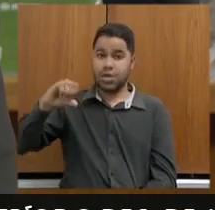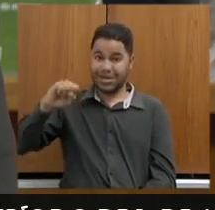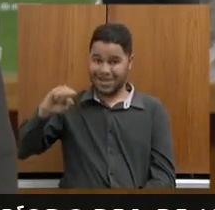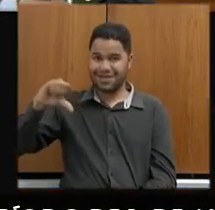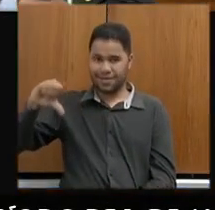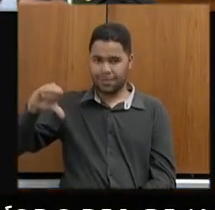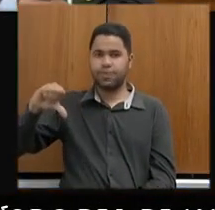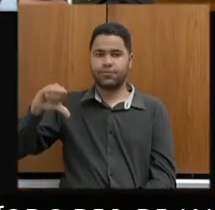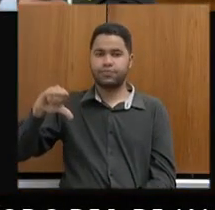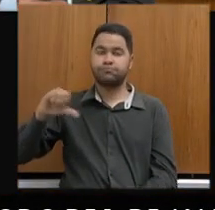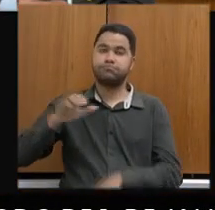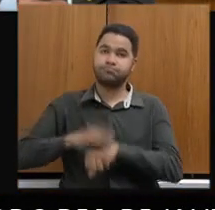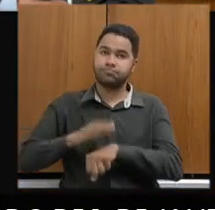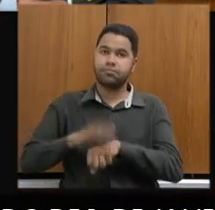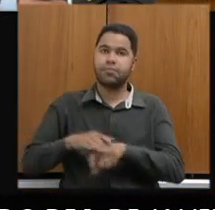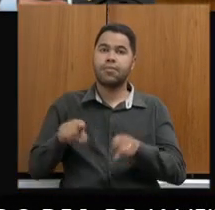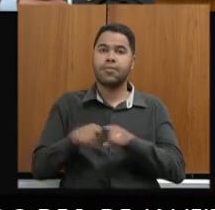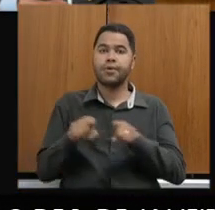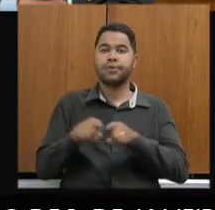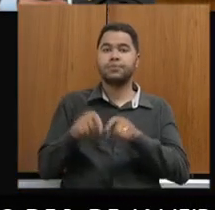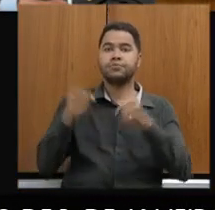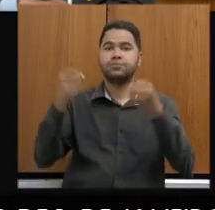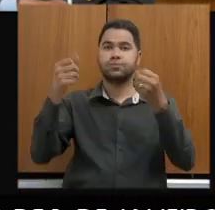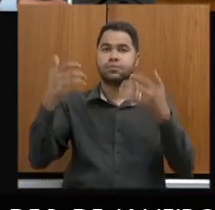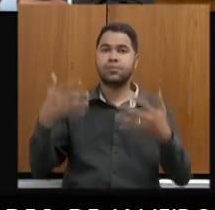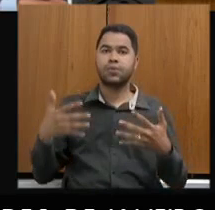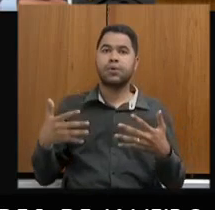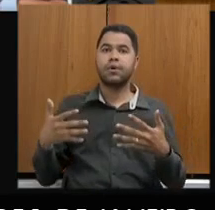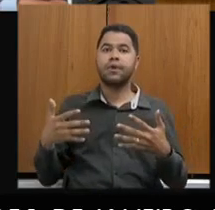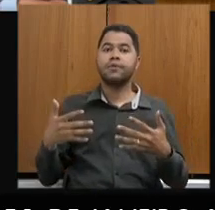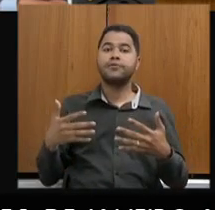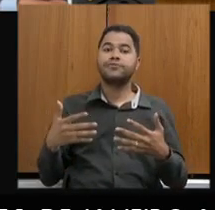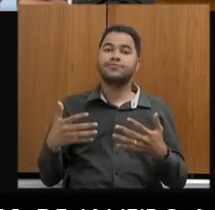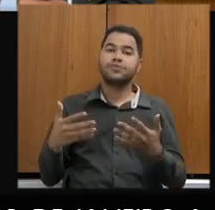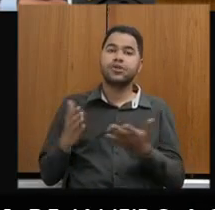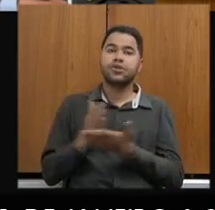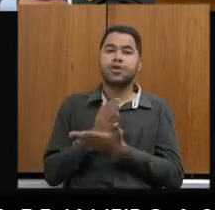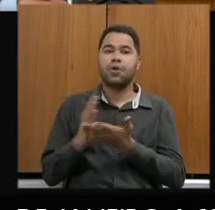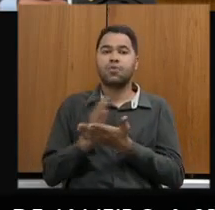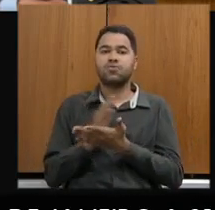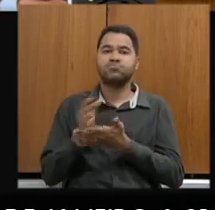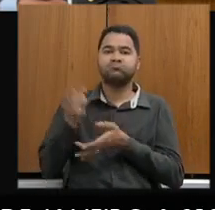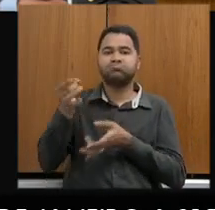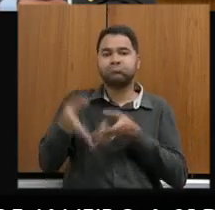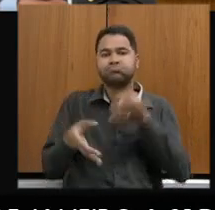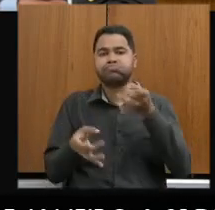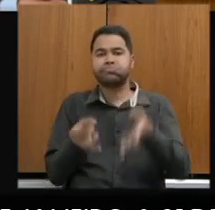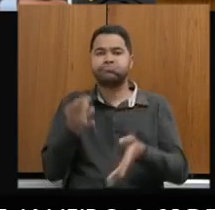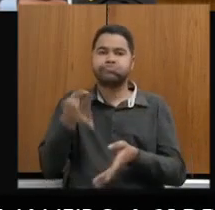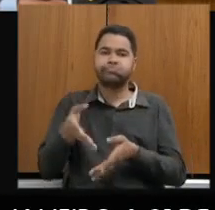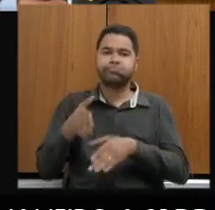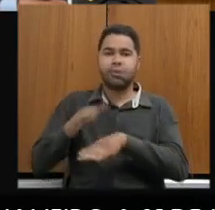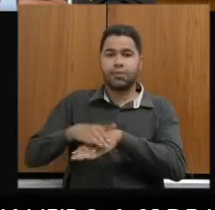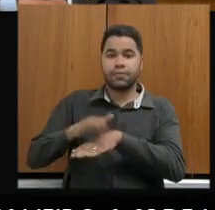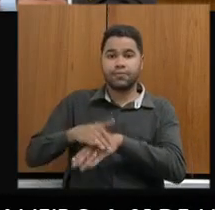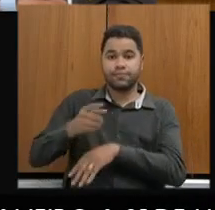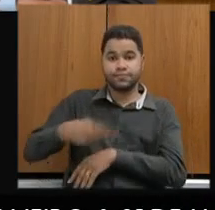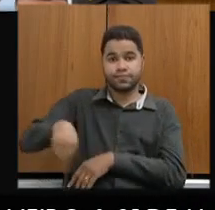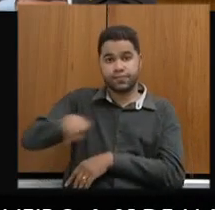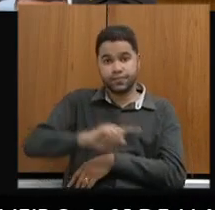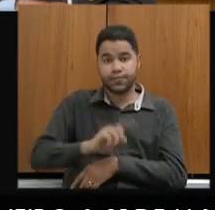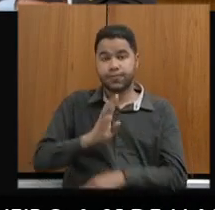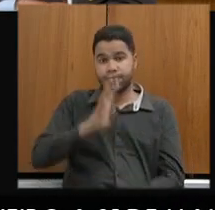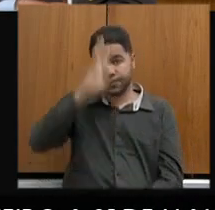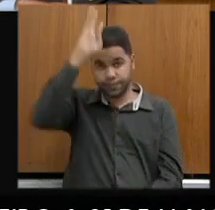efetivo cabe aqui também destacar em termos de evasão por parte de dentro da corporação